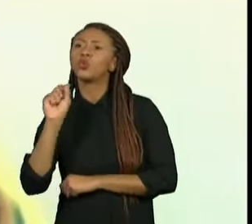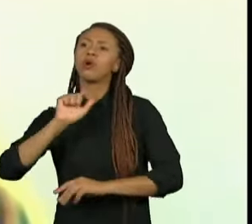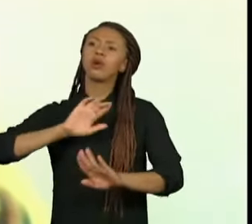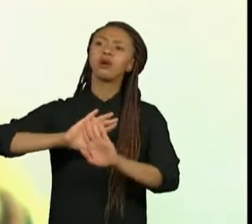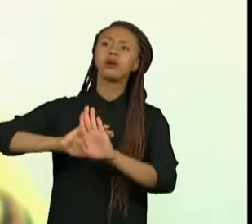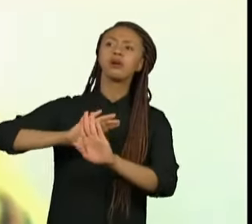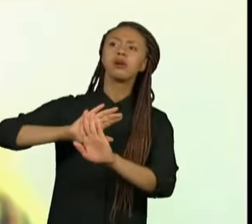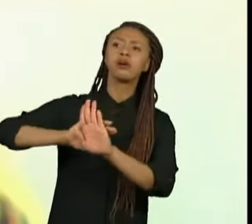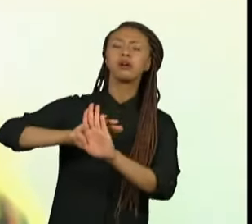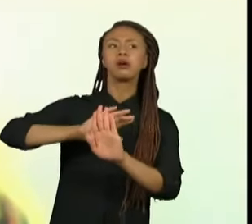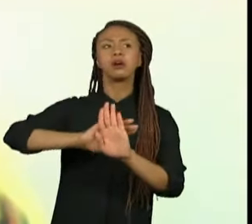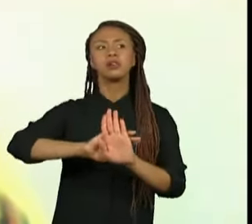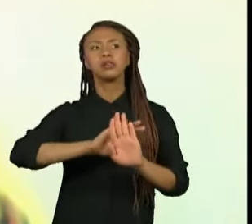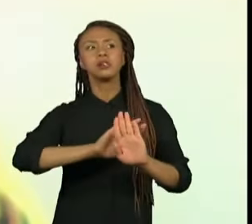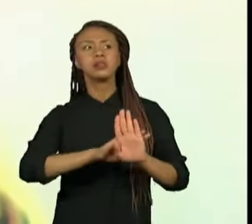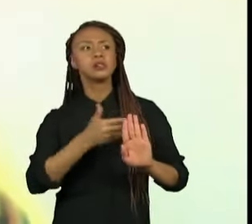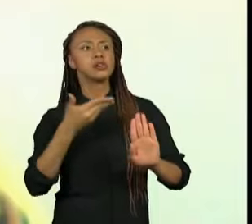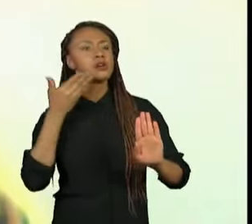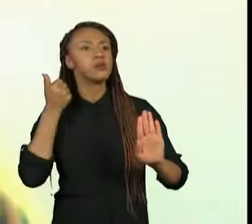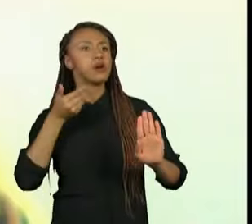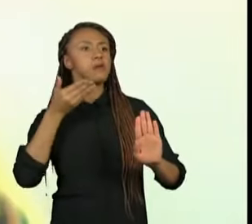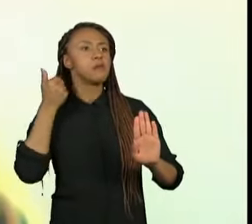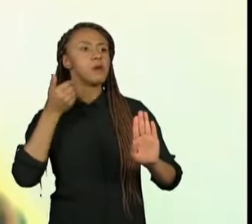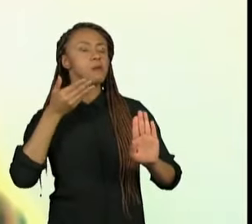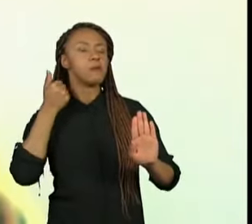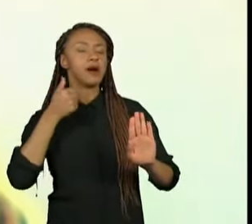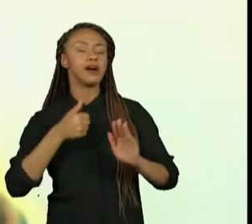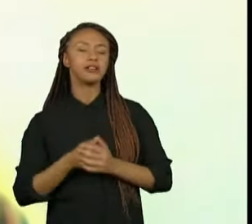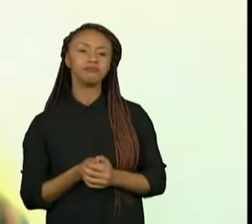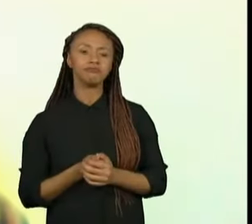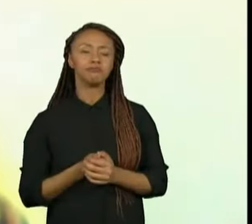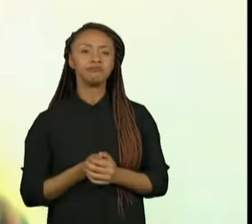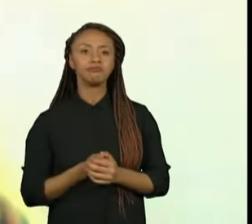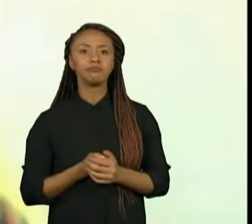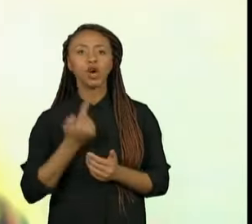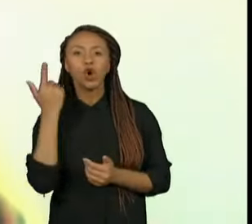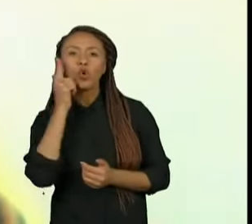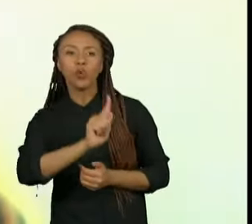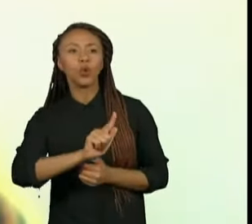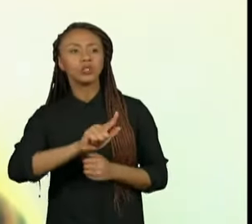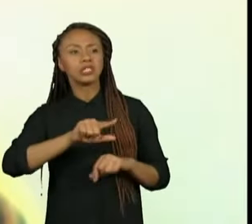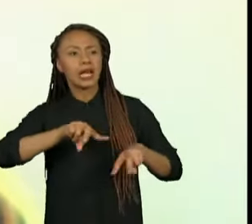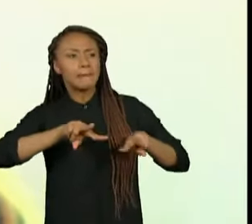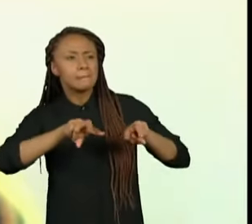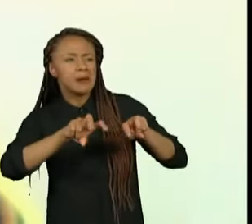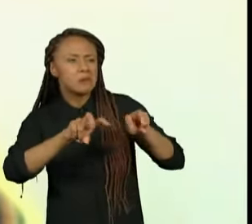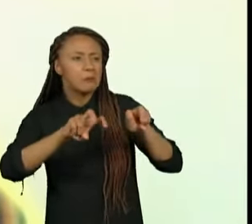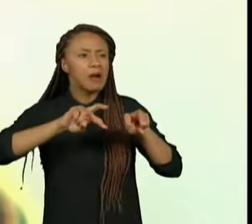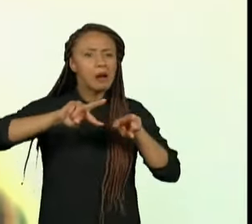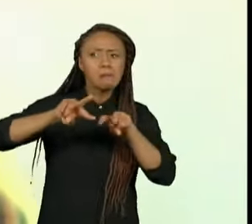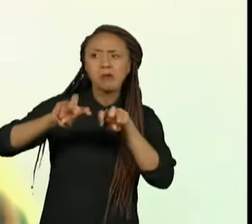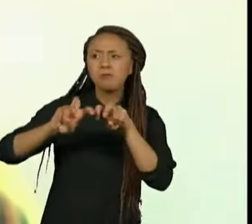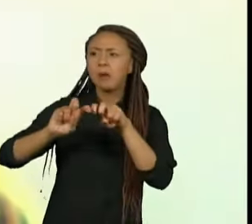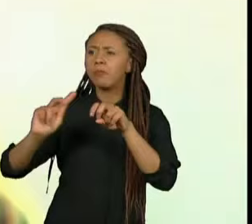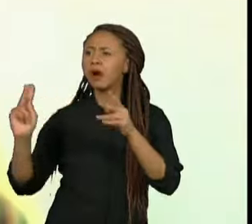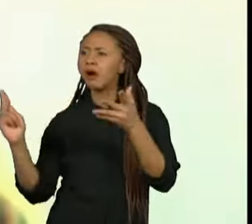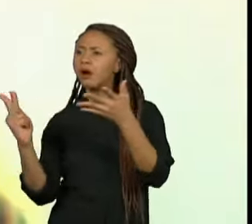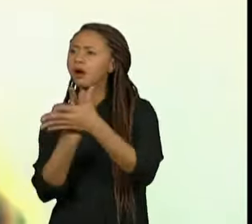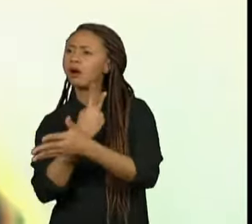coisas. E Da causa. essa busca pela profundidade dos acontecimentos,